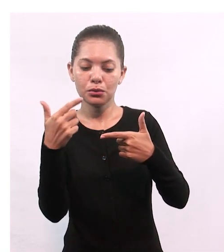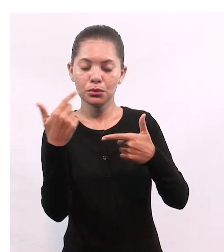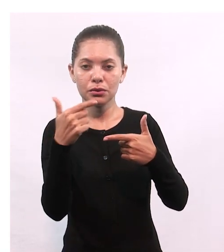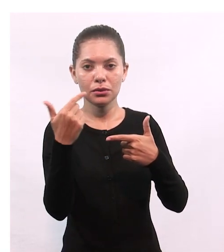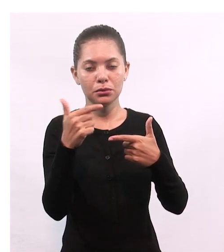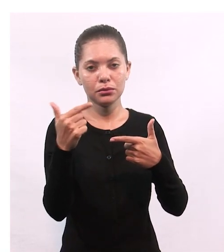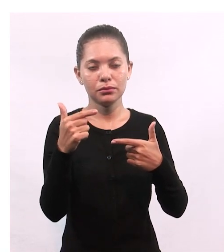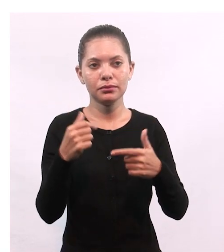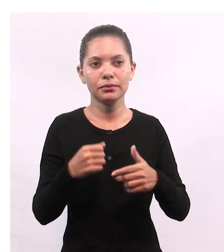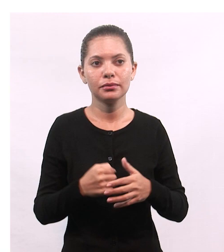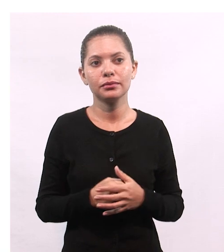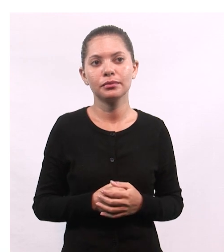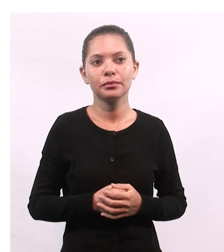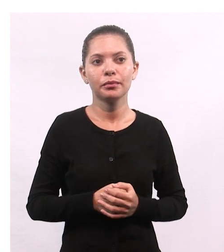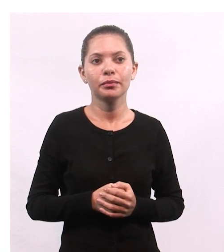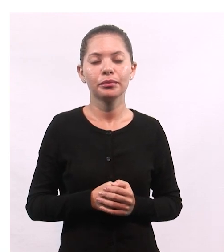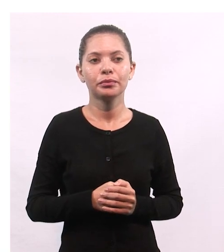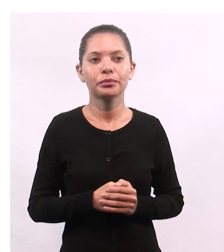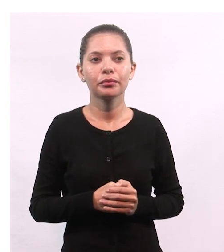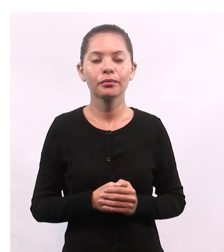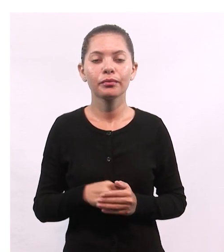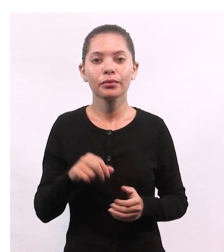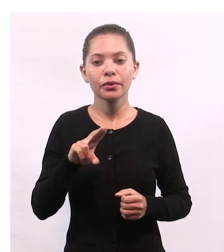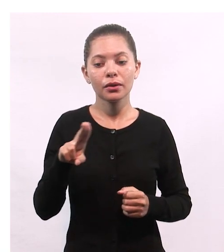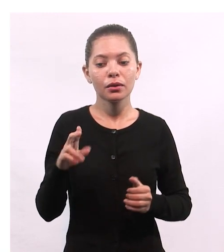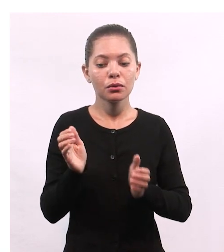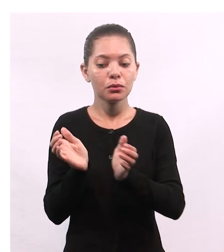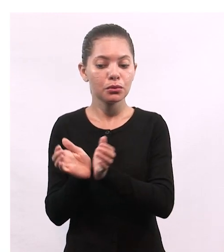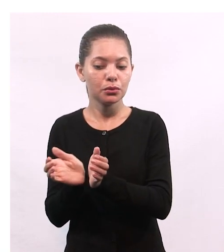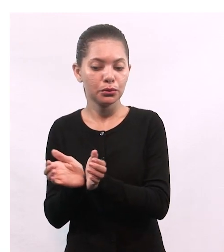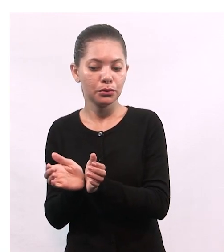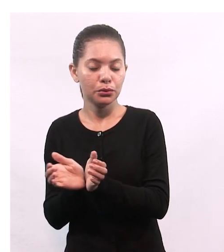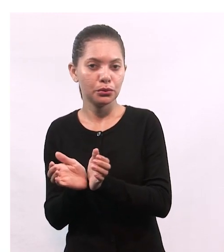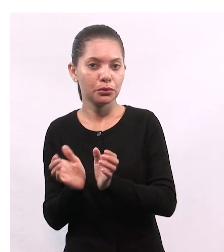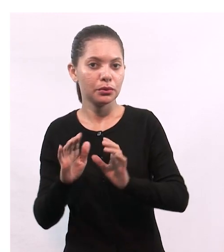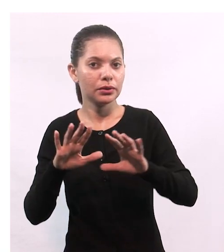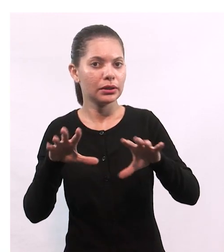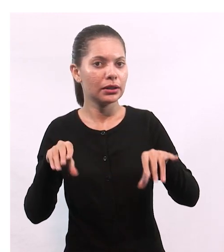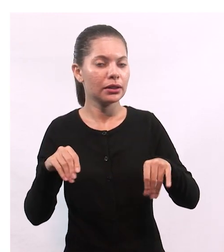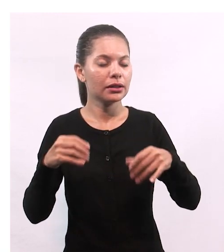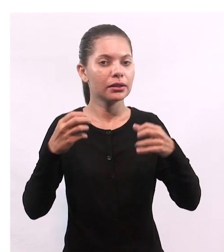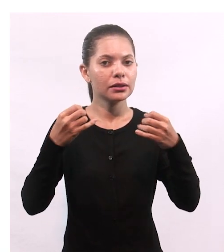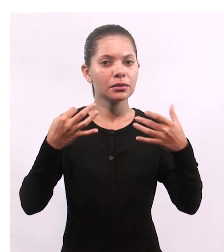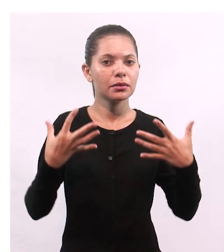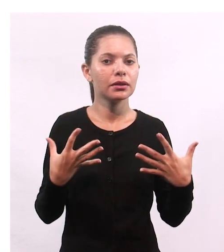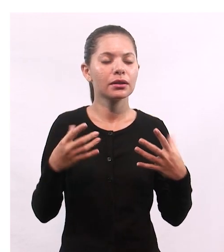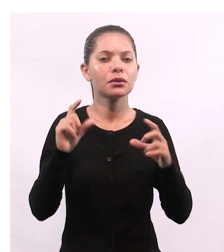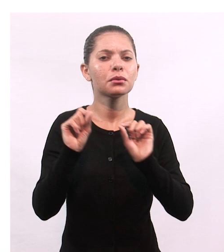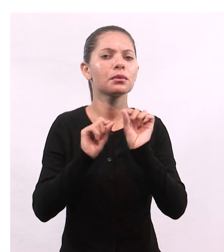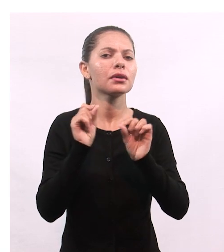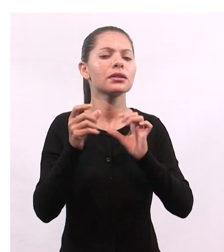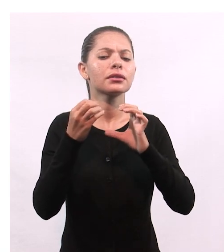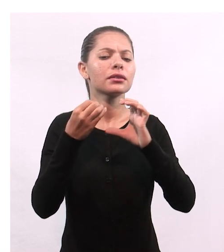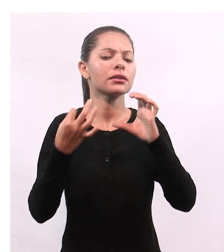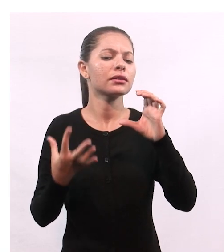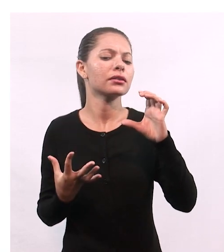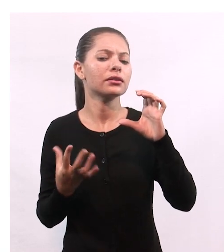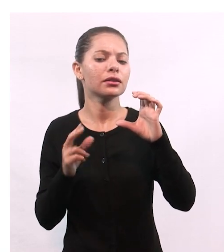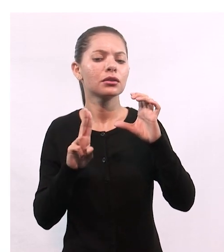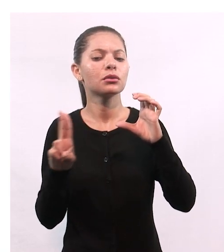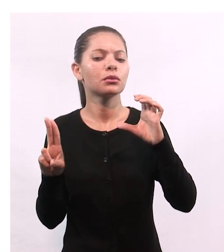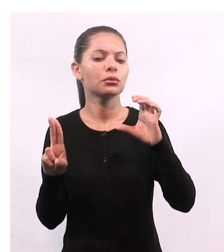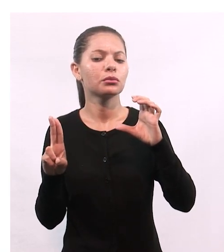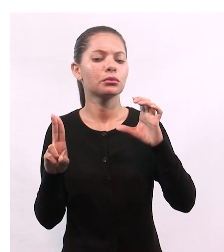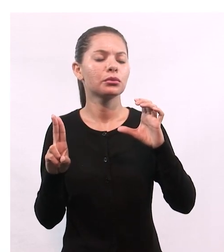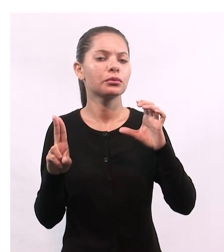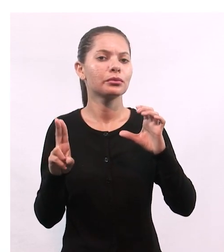equação do segundo grau. Quando a gente chama um conjunto de inteiro, a gente define quais as condições para a